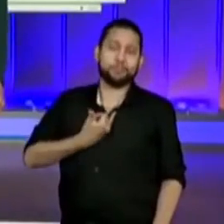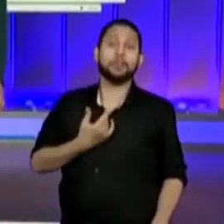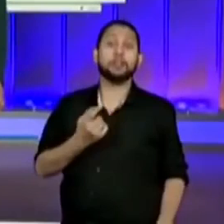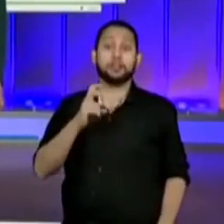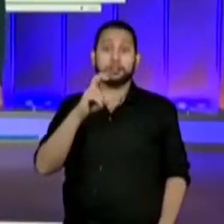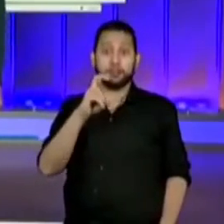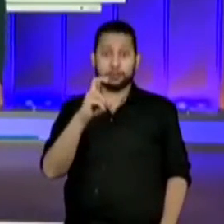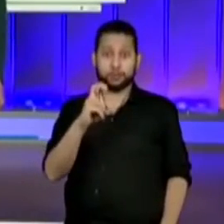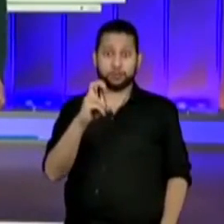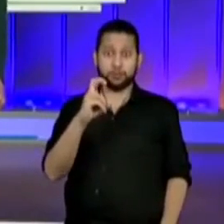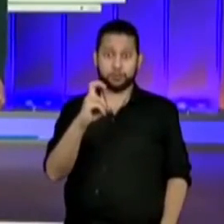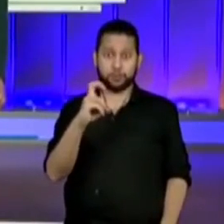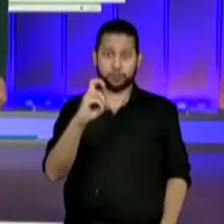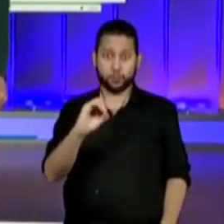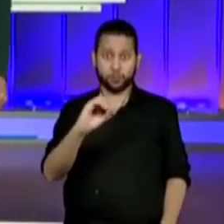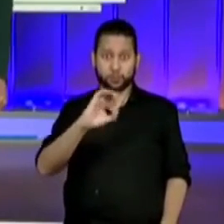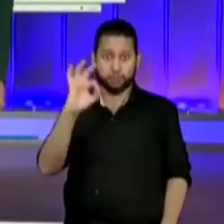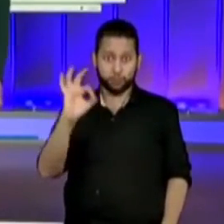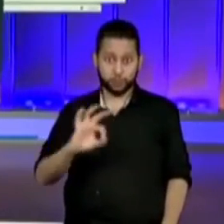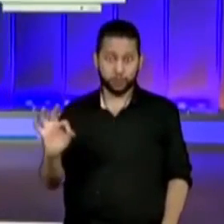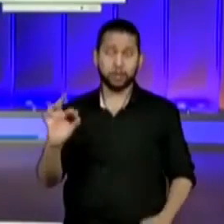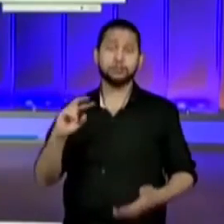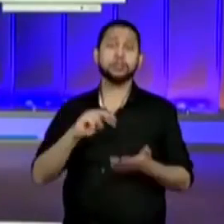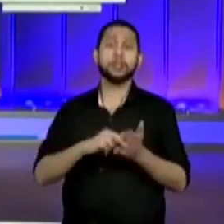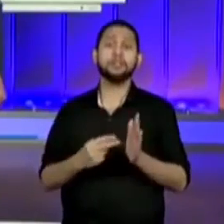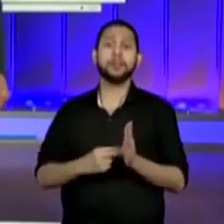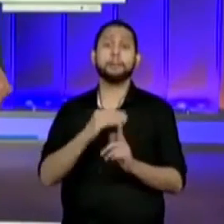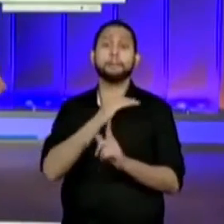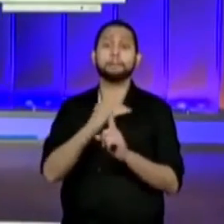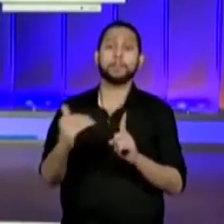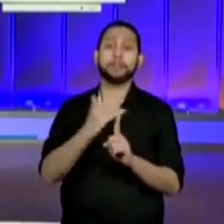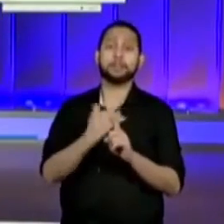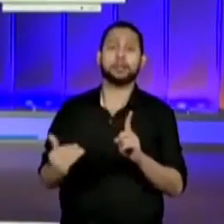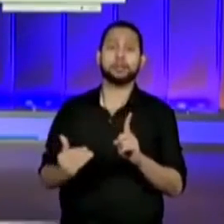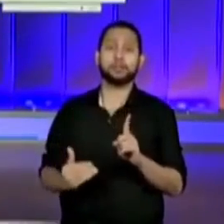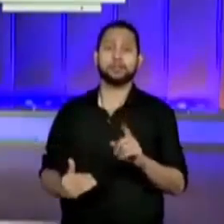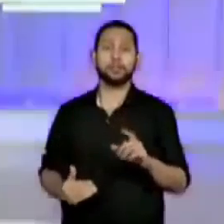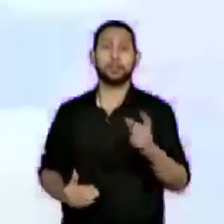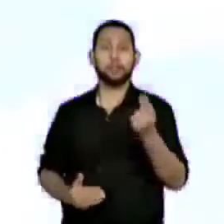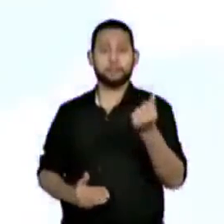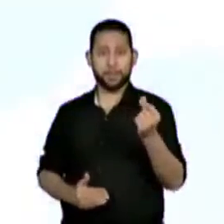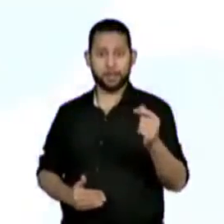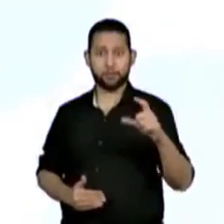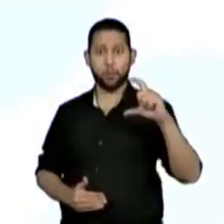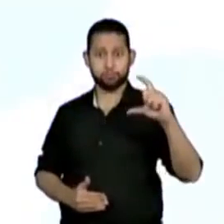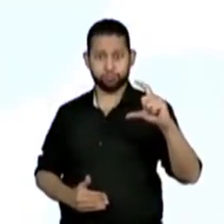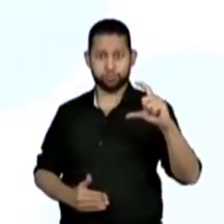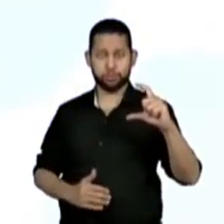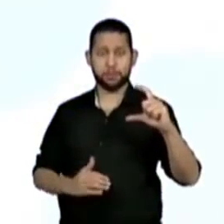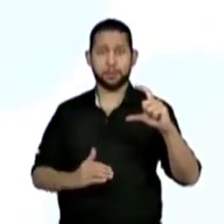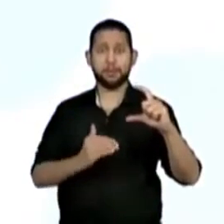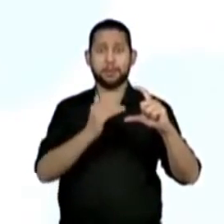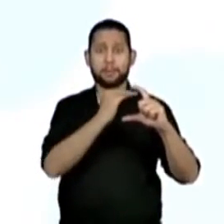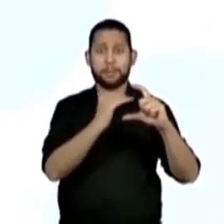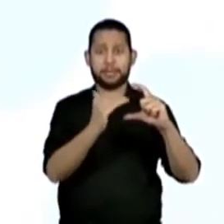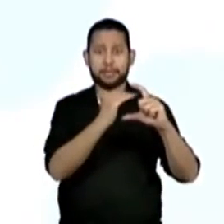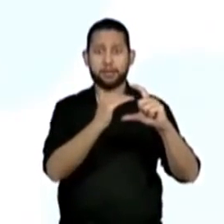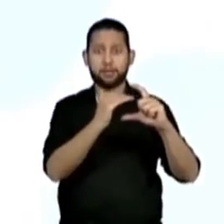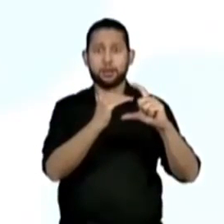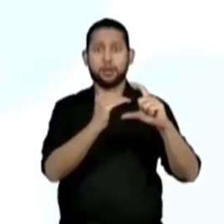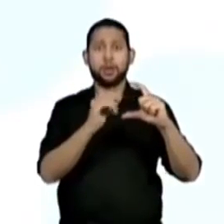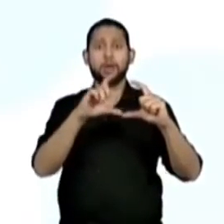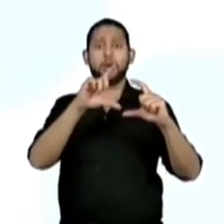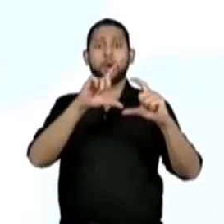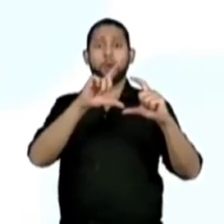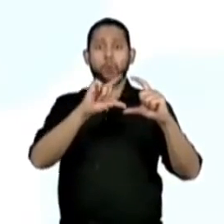a pro Camila apontou muito bem vamos lá então vamos pensar aqui o vestido custa